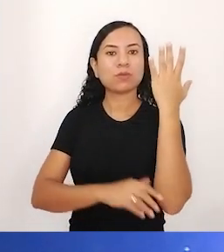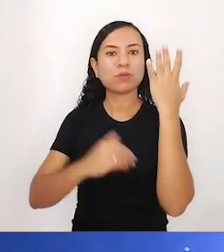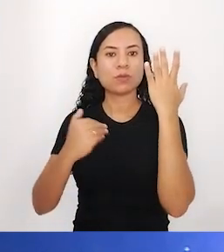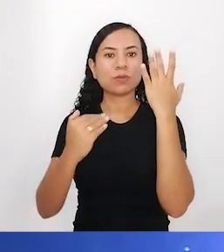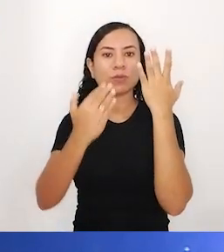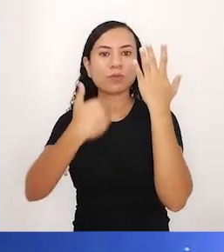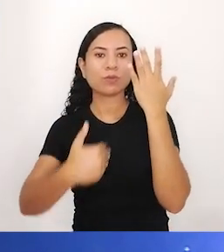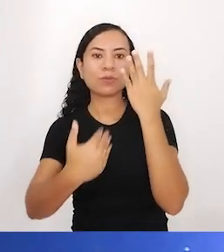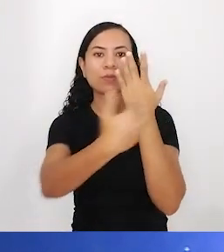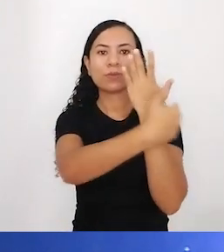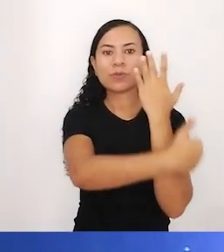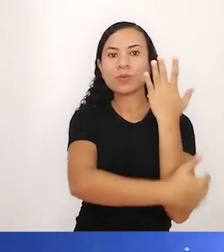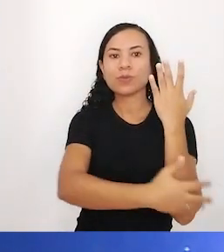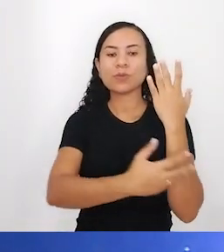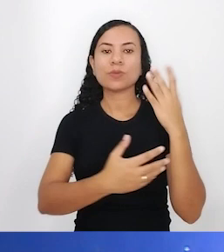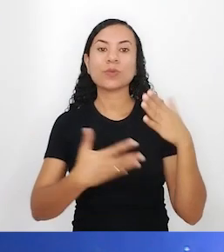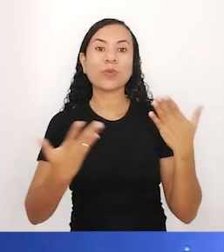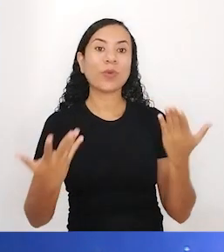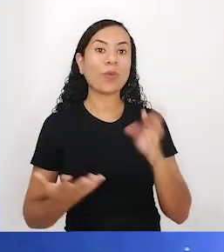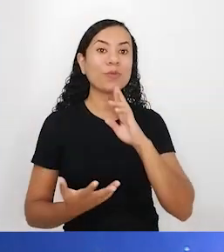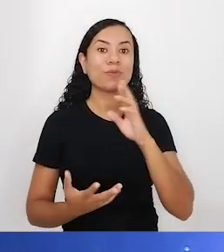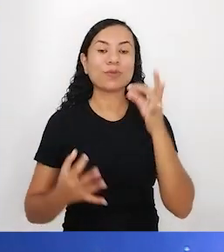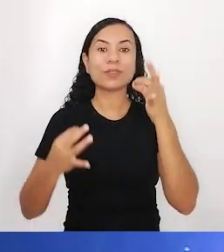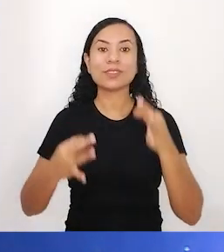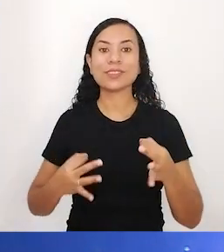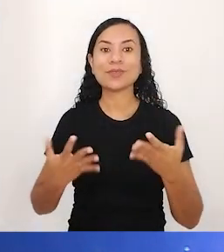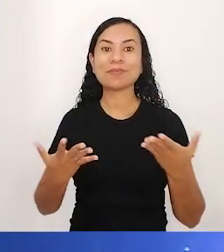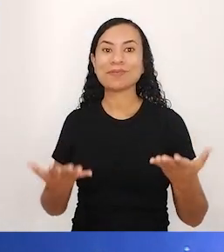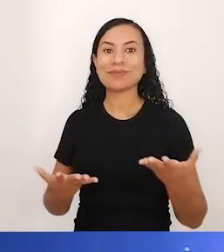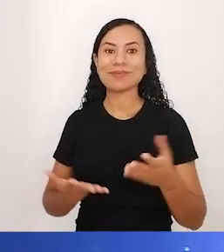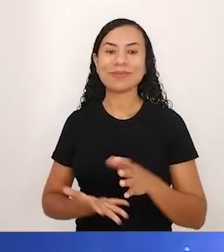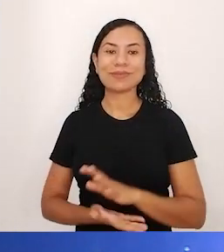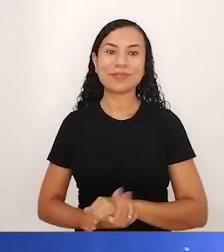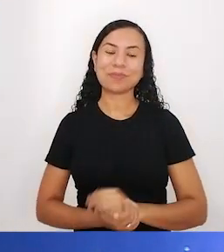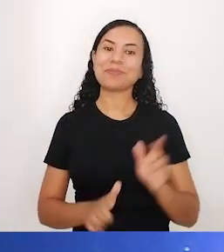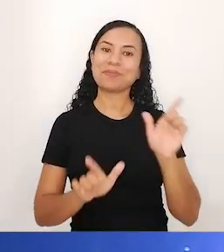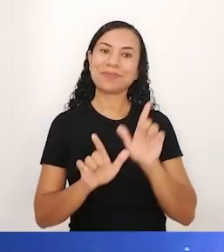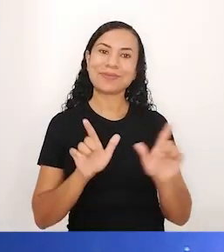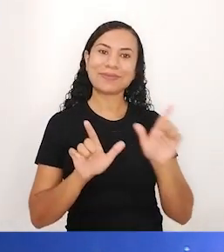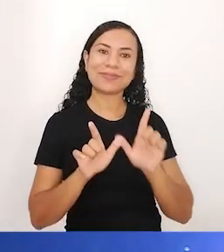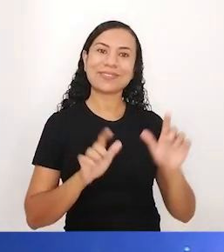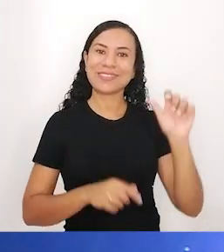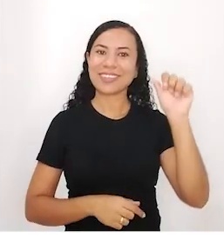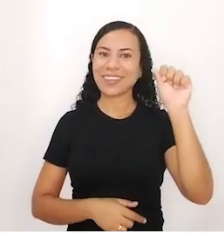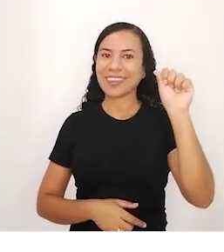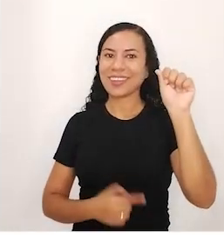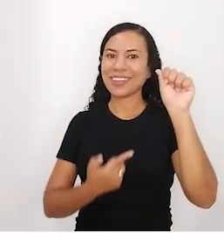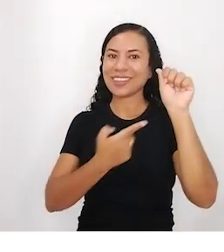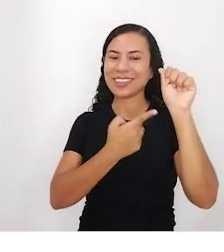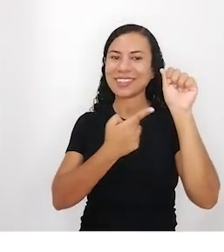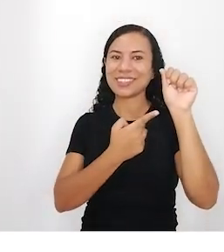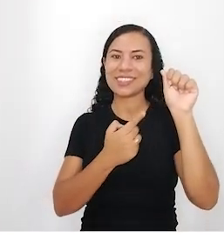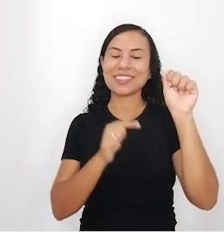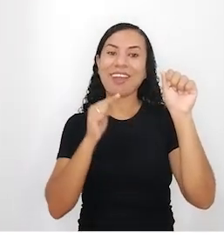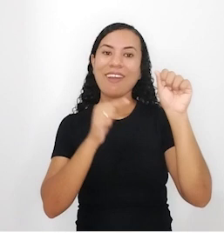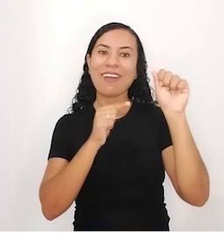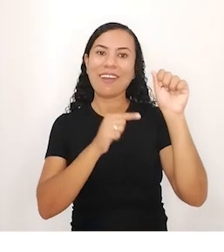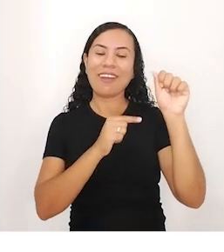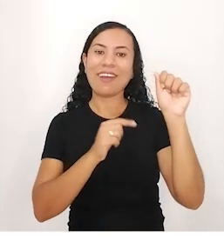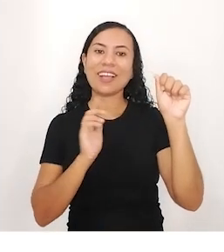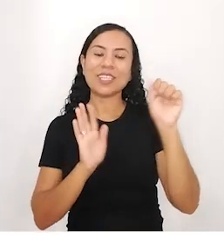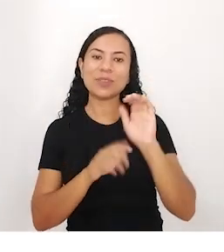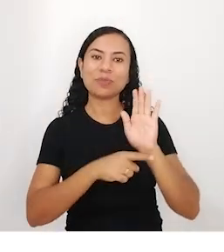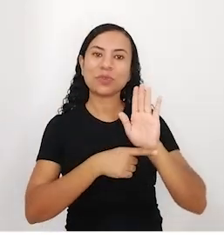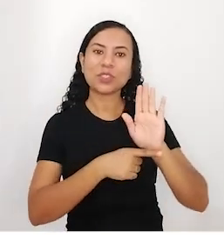A. Auxina e inibe o desenvolvimento das gemas laterais, promovendo assim a dominância apical, que é o crescimento na região de ápice. E